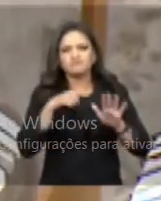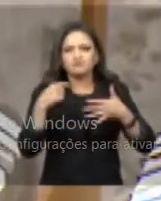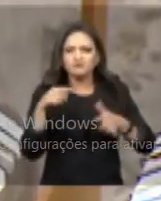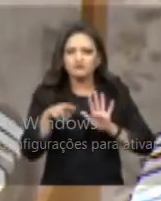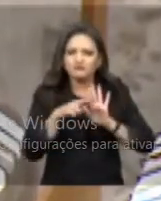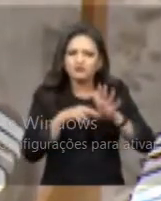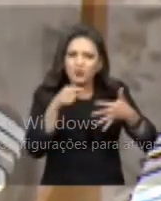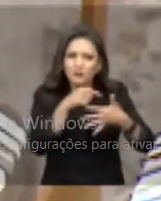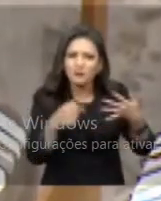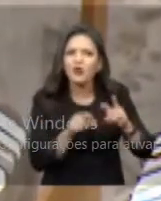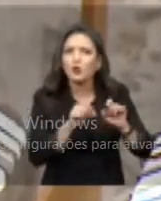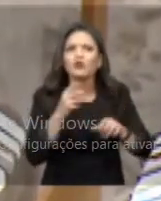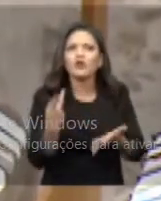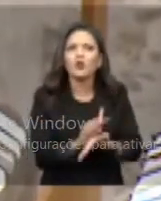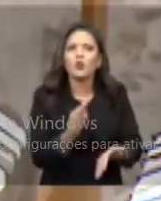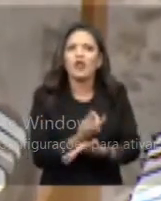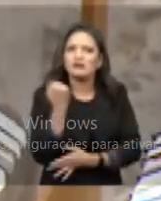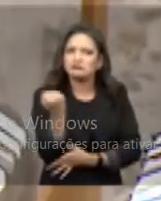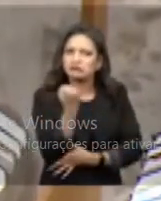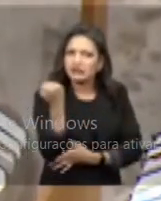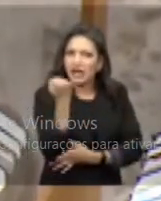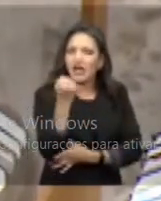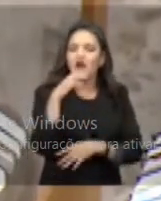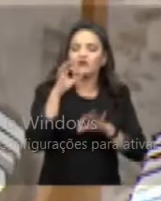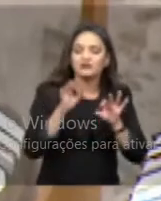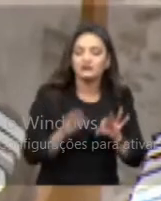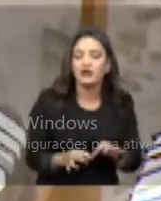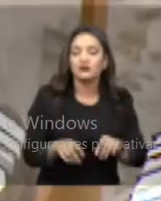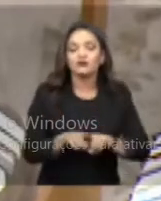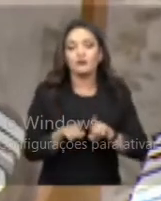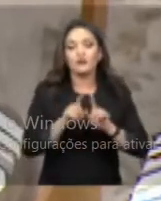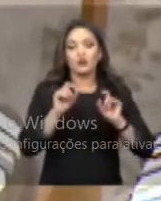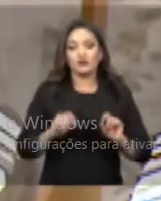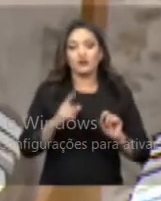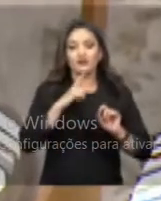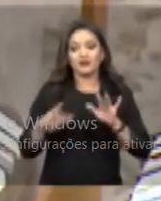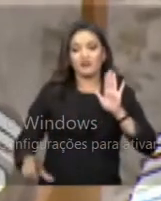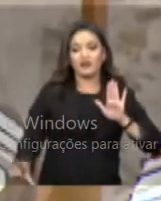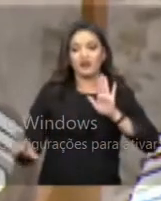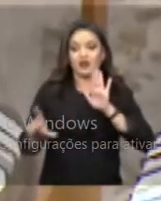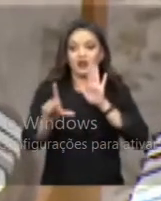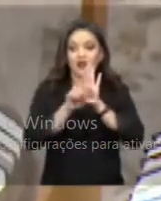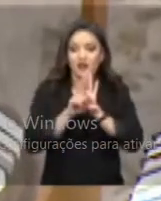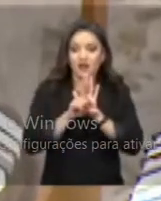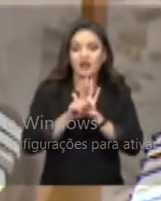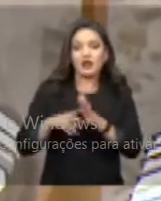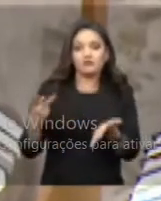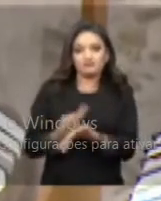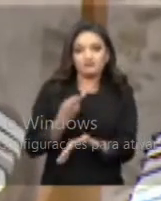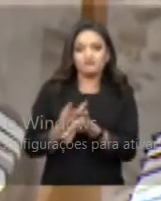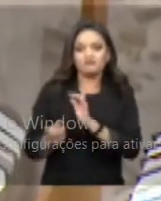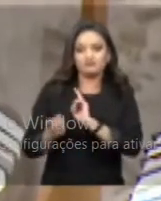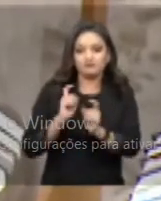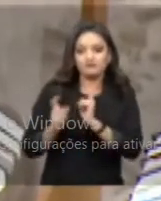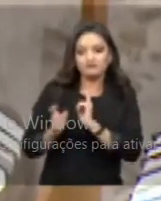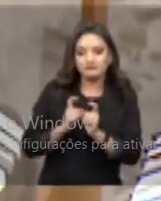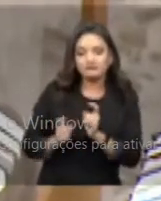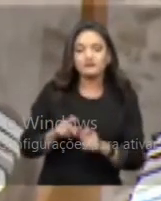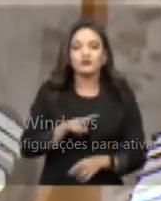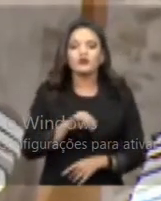grosseiro, precedente que também elucida a interpretação da lei de improbidade para os fins de sua configuração ou